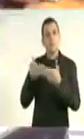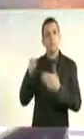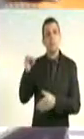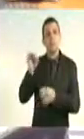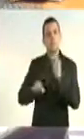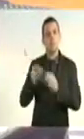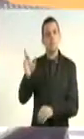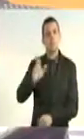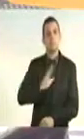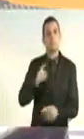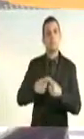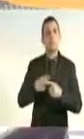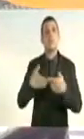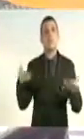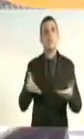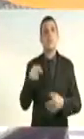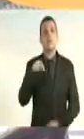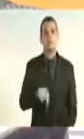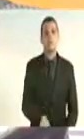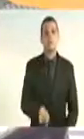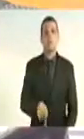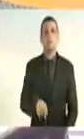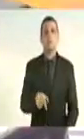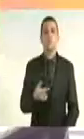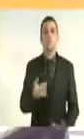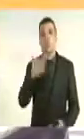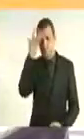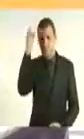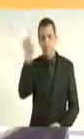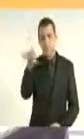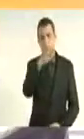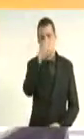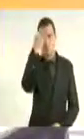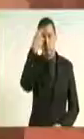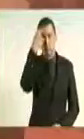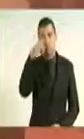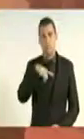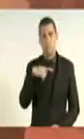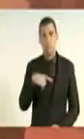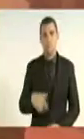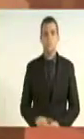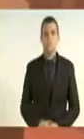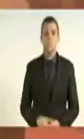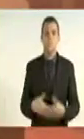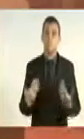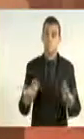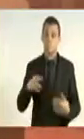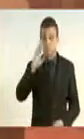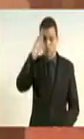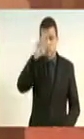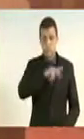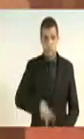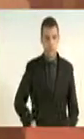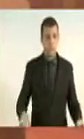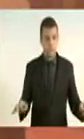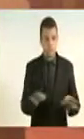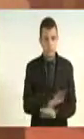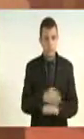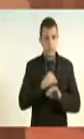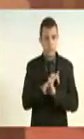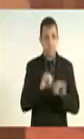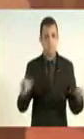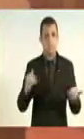aqui as interpretações são subjetivas e divergentes. Portanto, senhor presidente, para concluir, encaminho